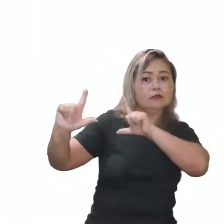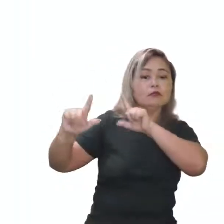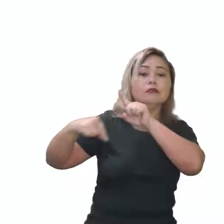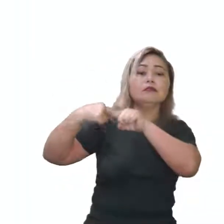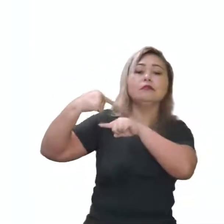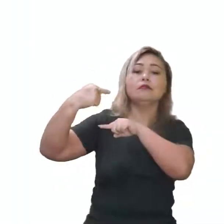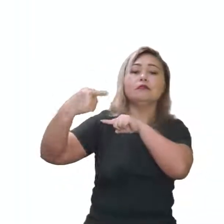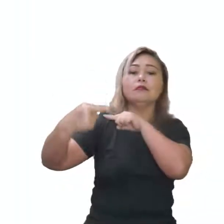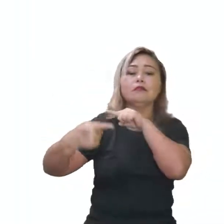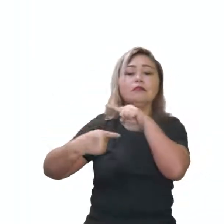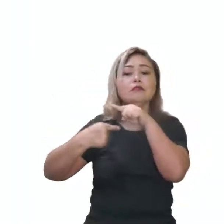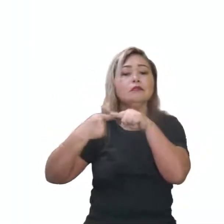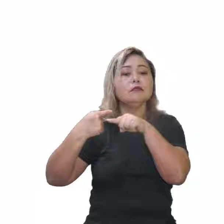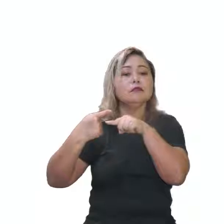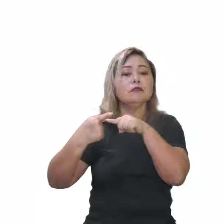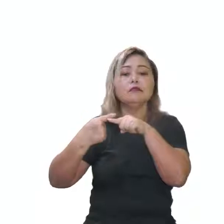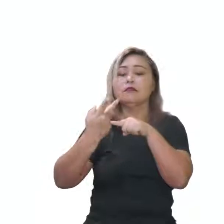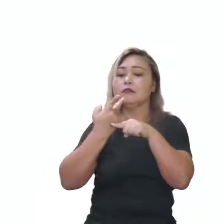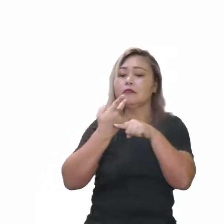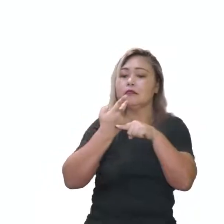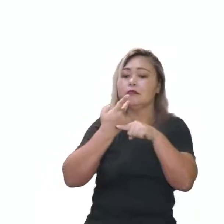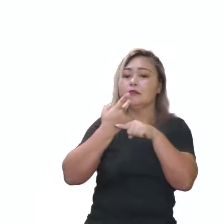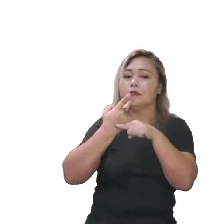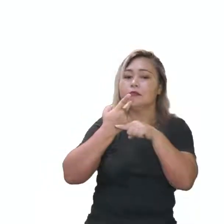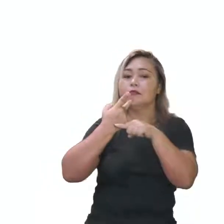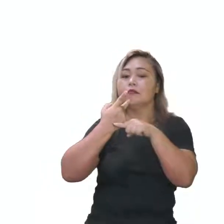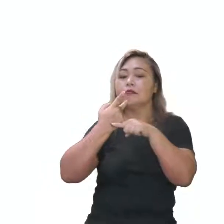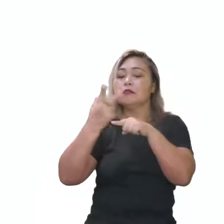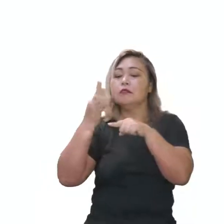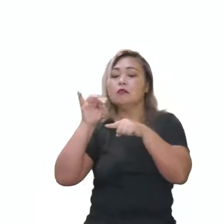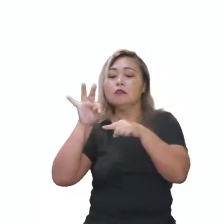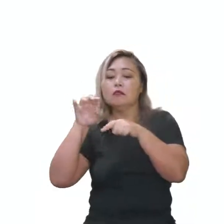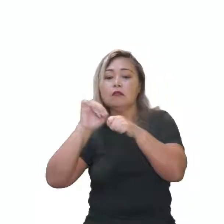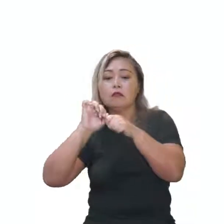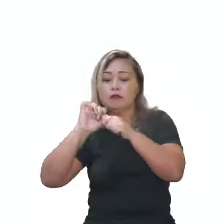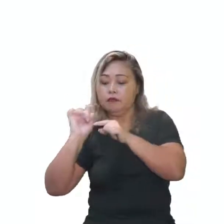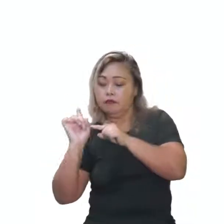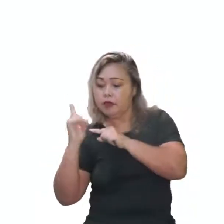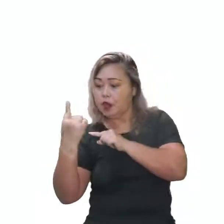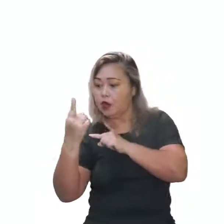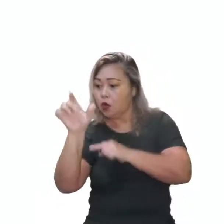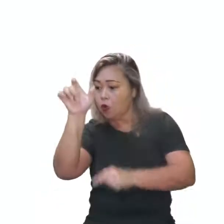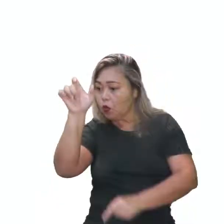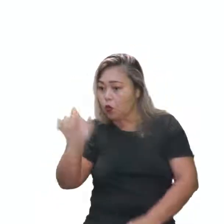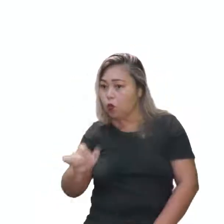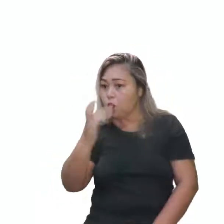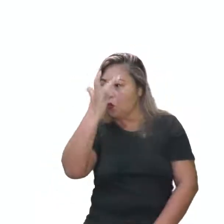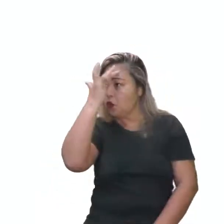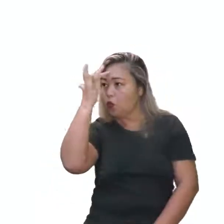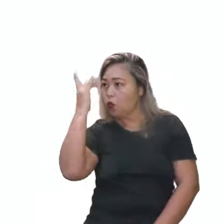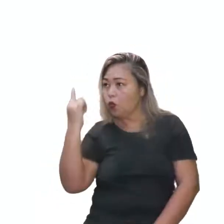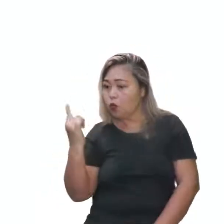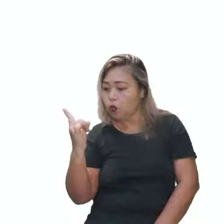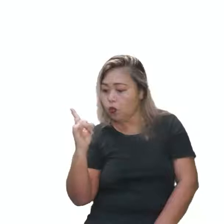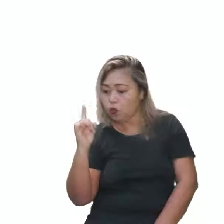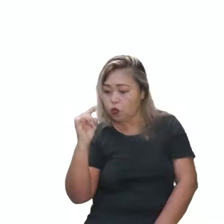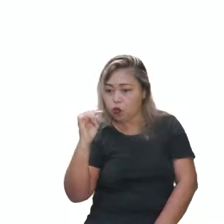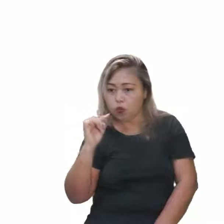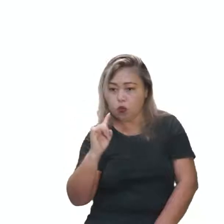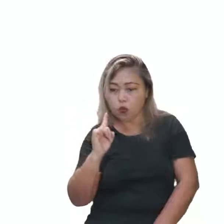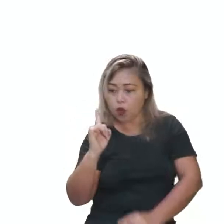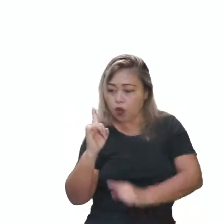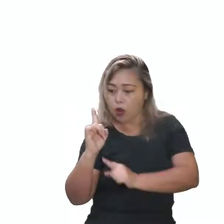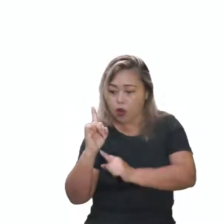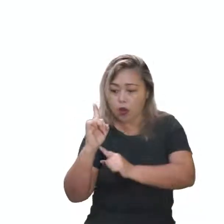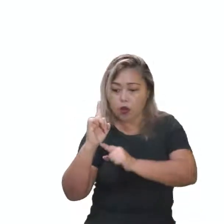Continuando então, agora a gente vai passar para falar da teoria sintética da evolução. Se a gente tem uma teoria sintética, quer